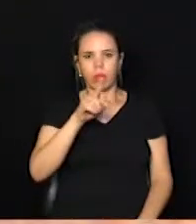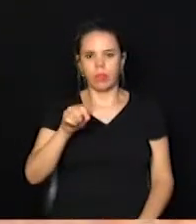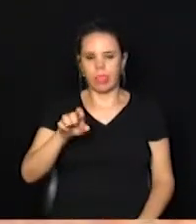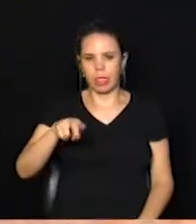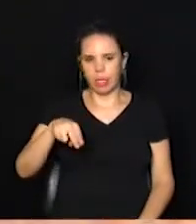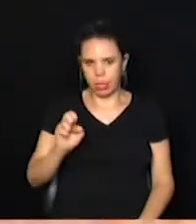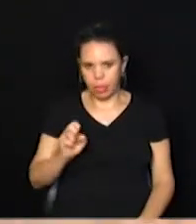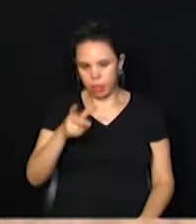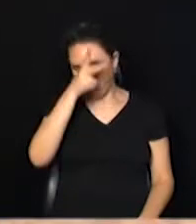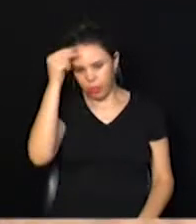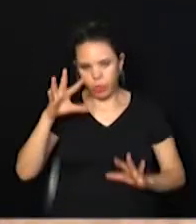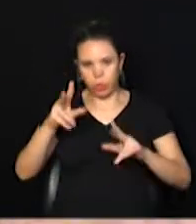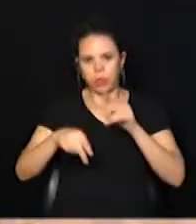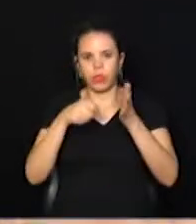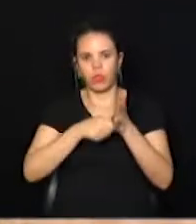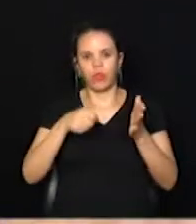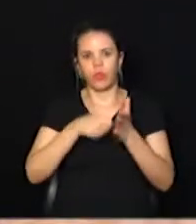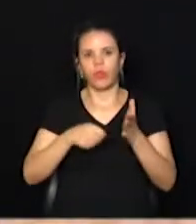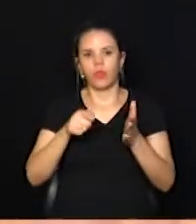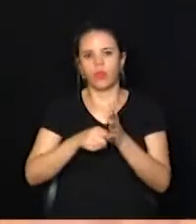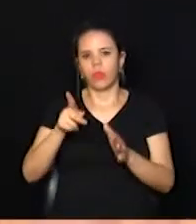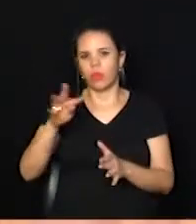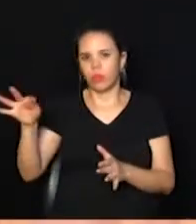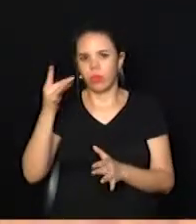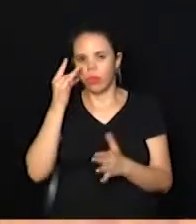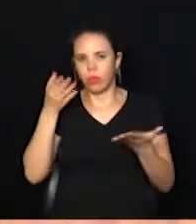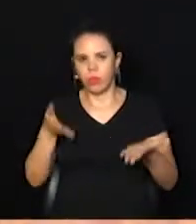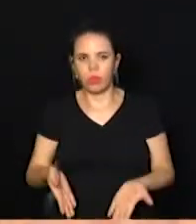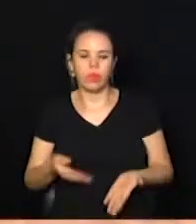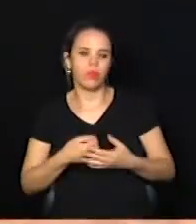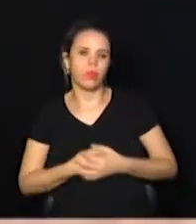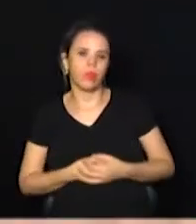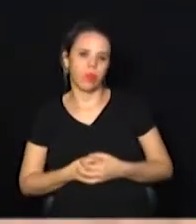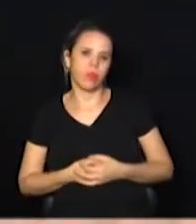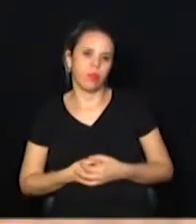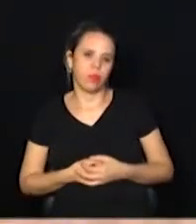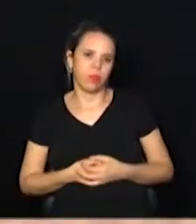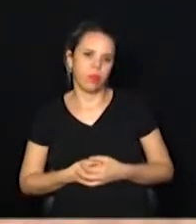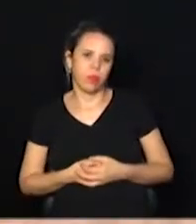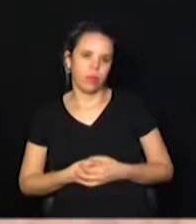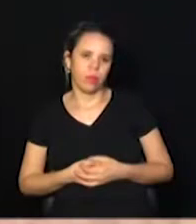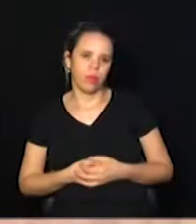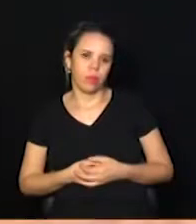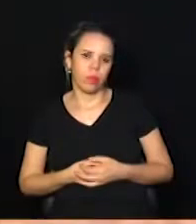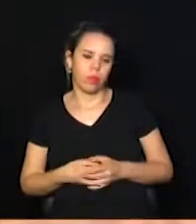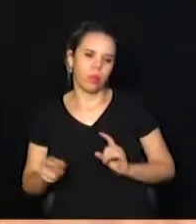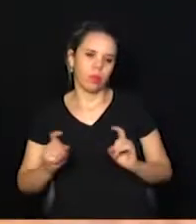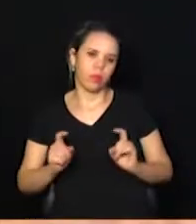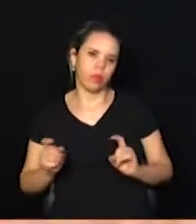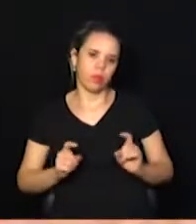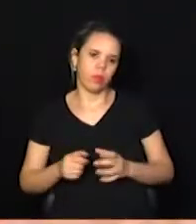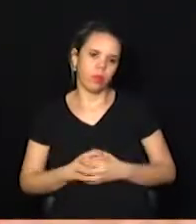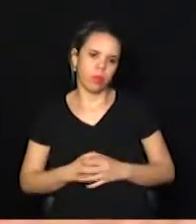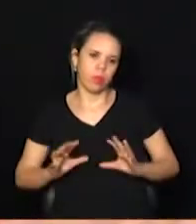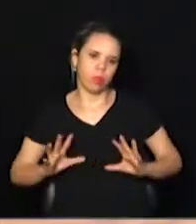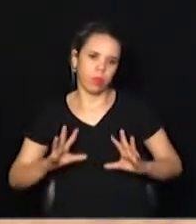quero saudar todos os militantes, dirigentes do PT presentes aqui nessa sessão e toda